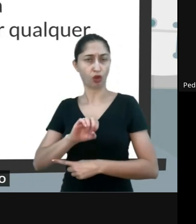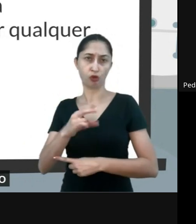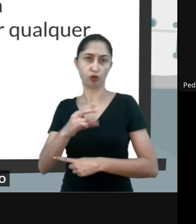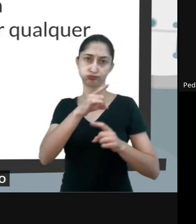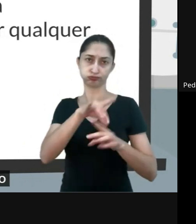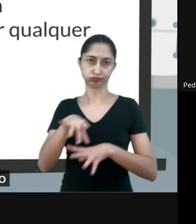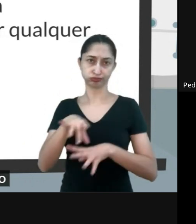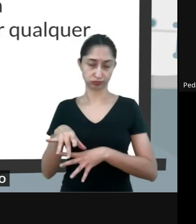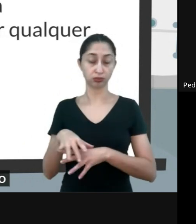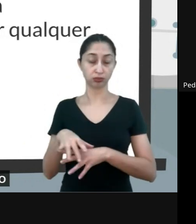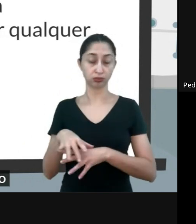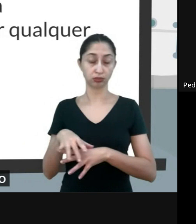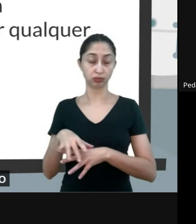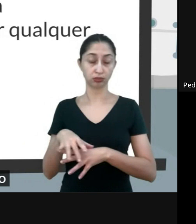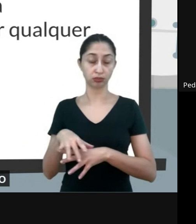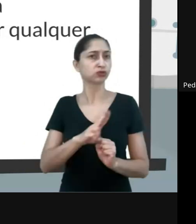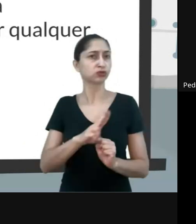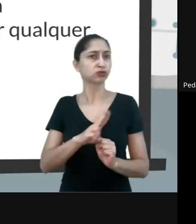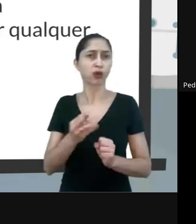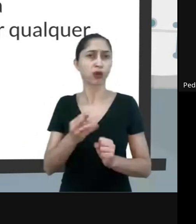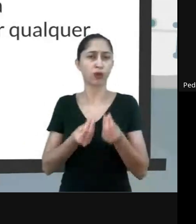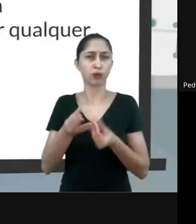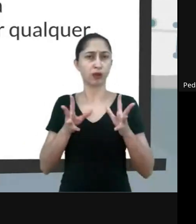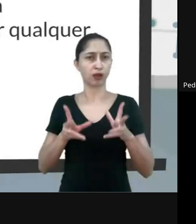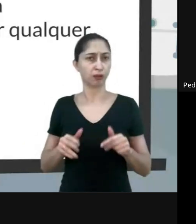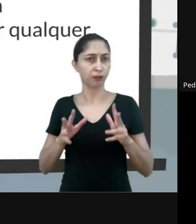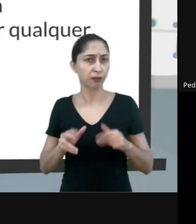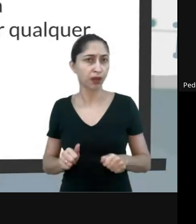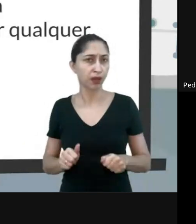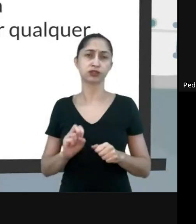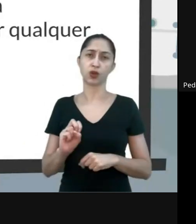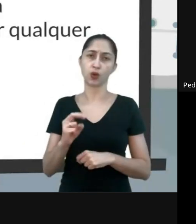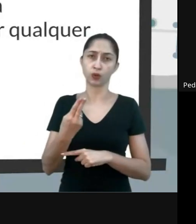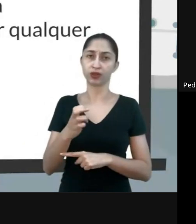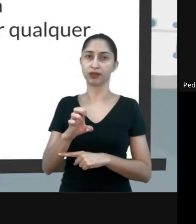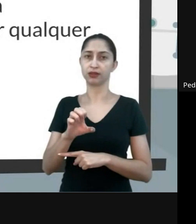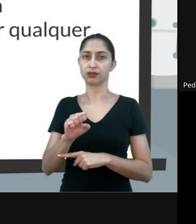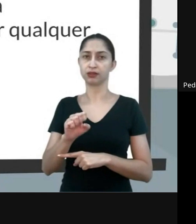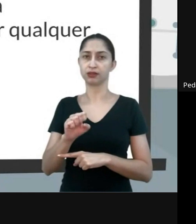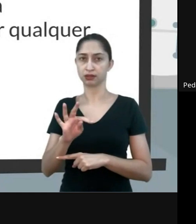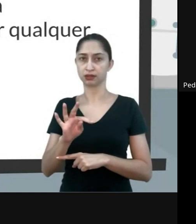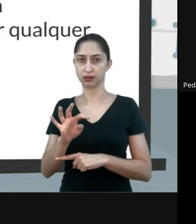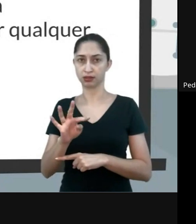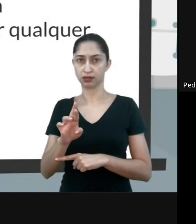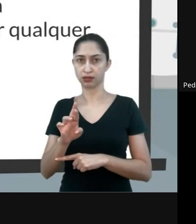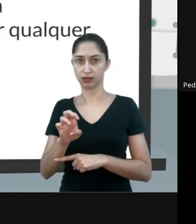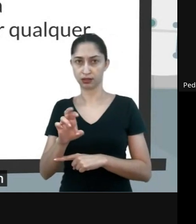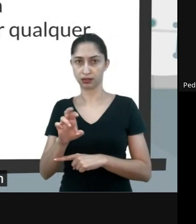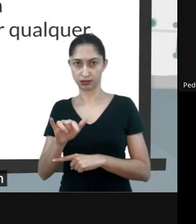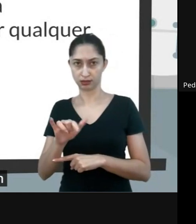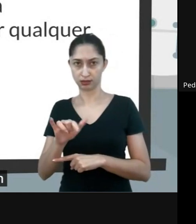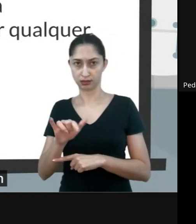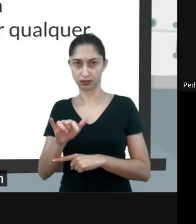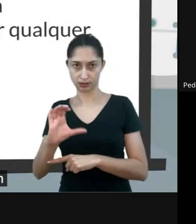Esse processo pode ser executado por meio de limpeza, desinfecção ou esterilização. Um